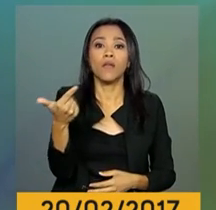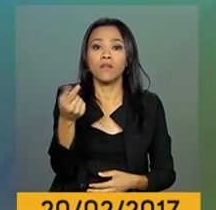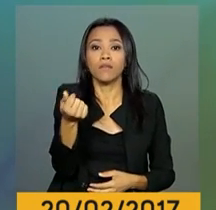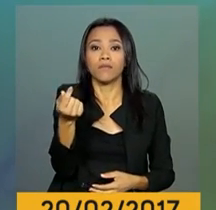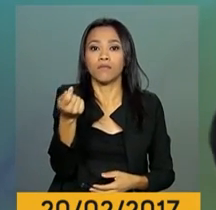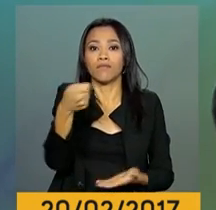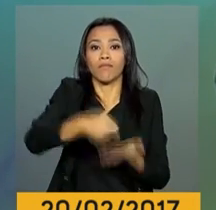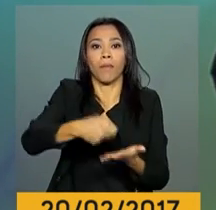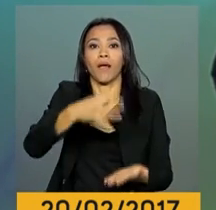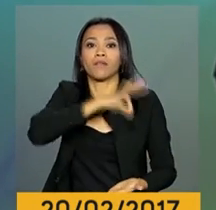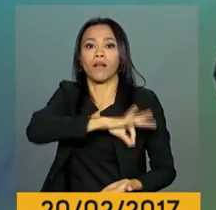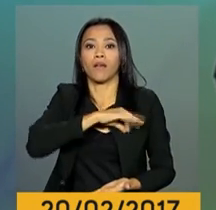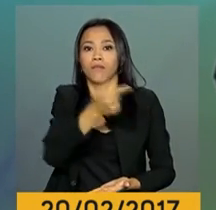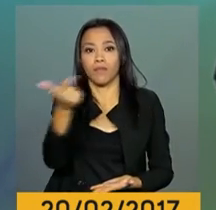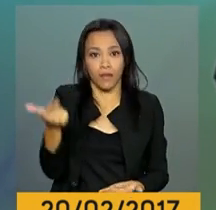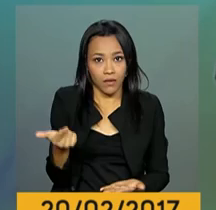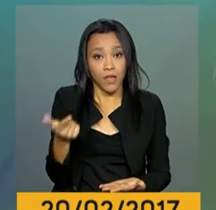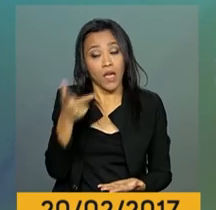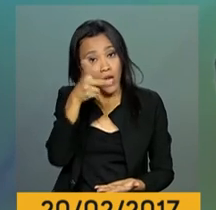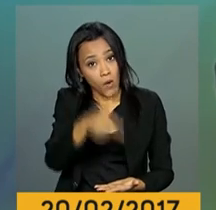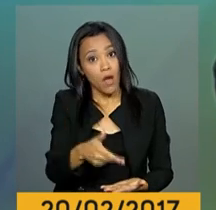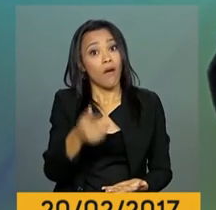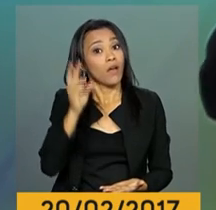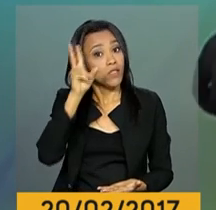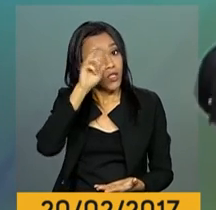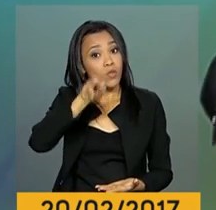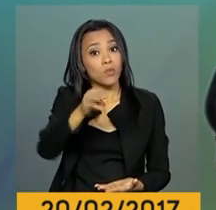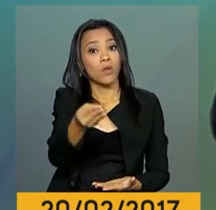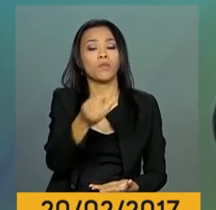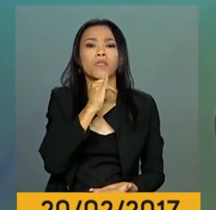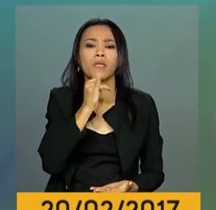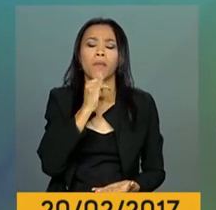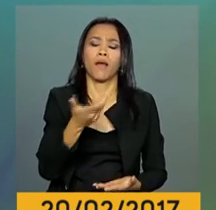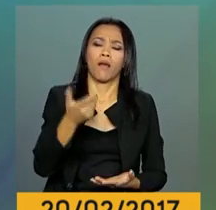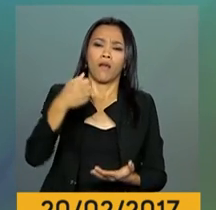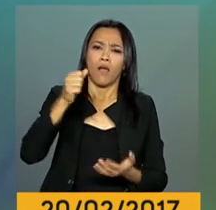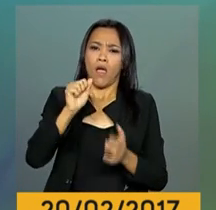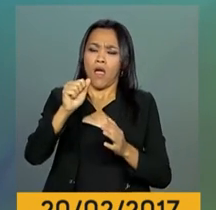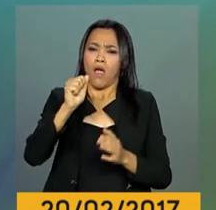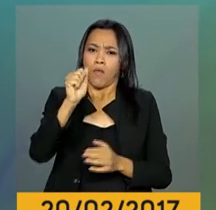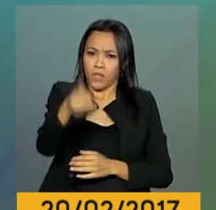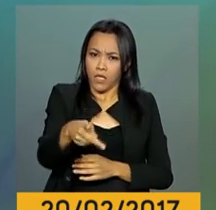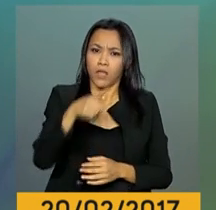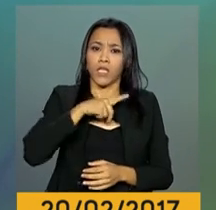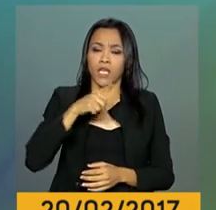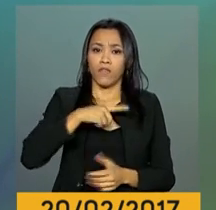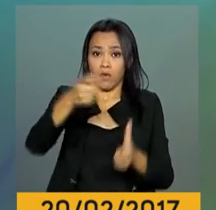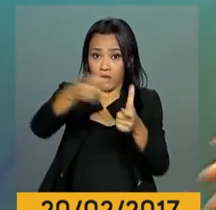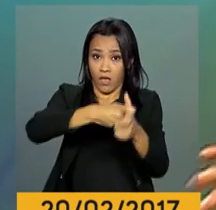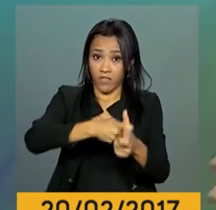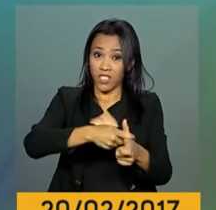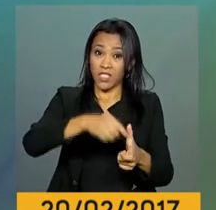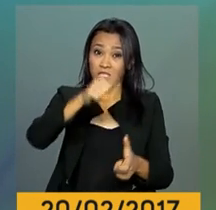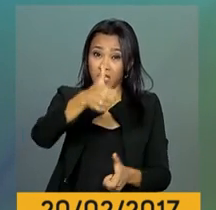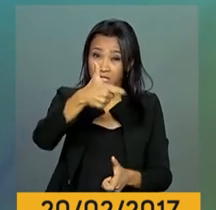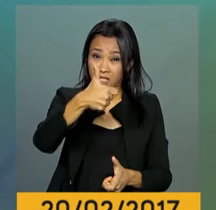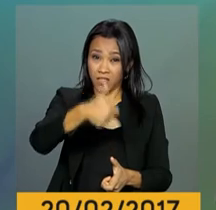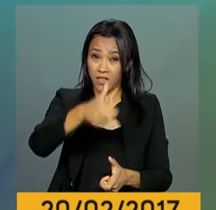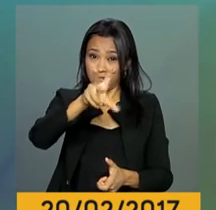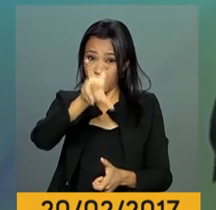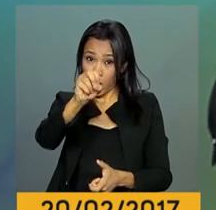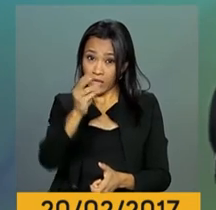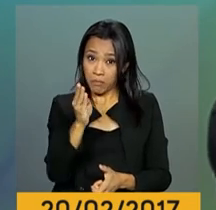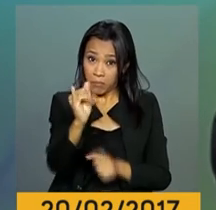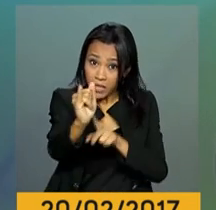É? Também a história dos bilhões, quando você diz a Previdência teve um déficit de 150 bilhões, parece nada, mas são